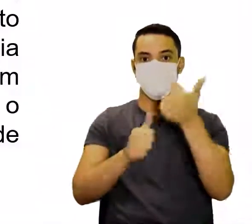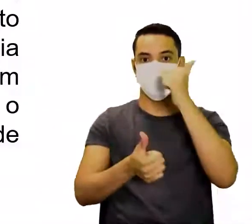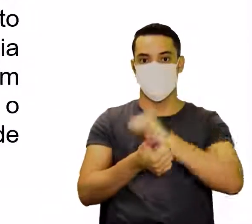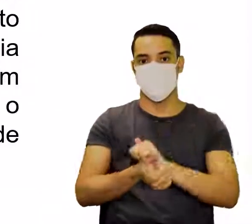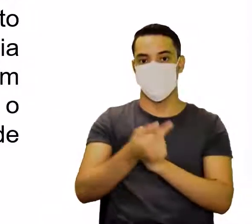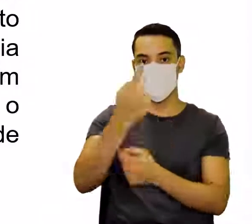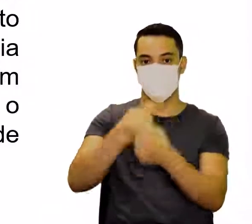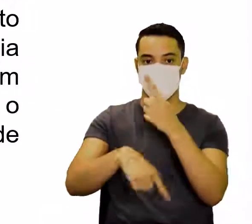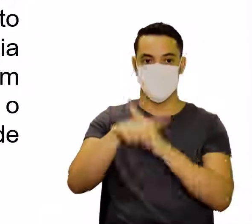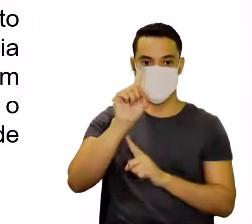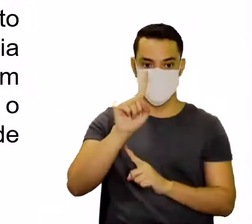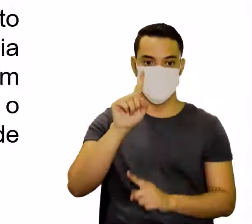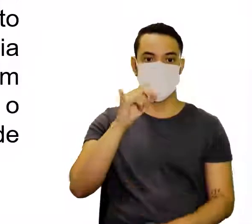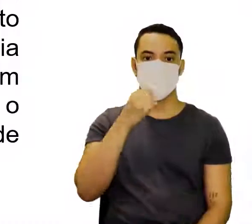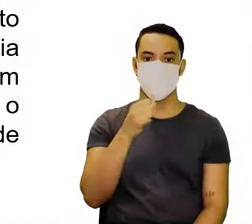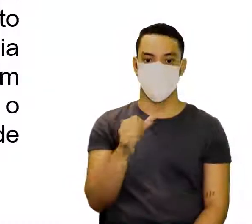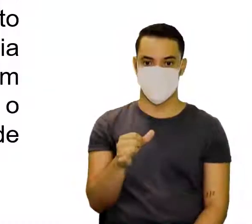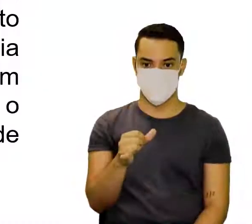energia, tá?